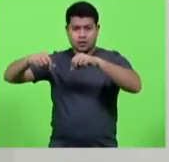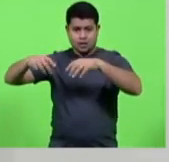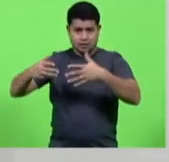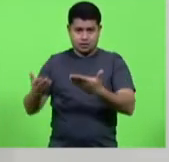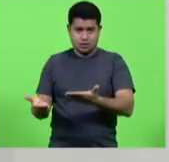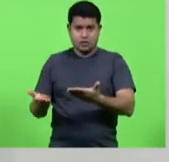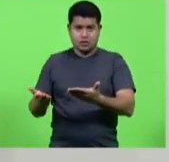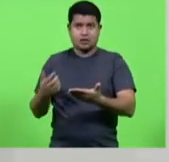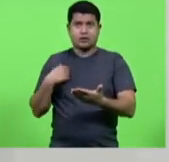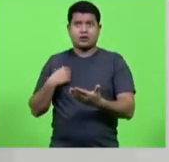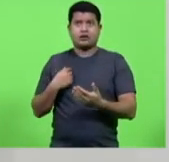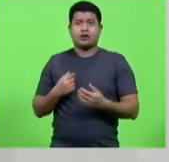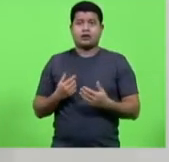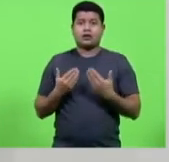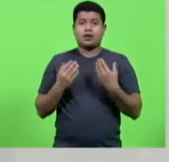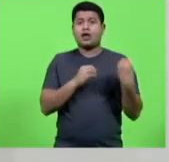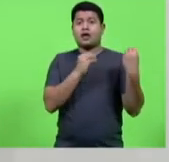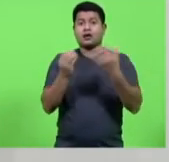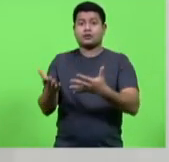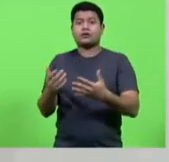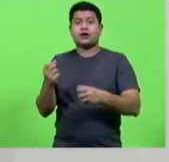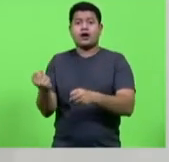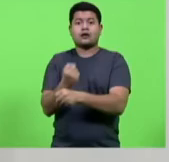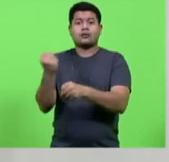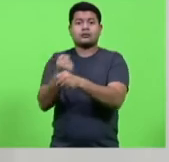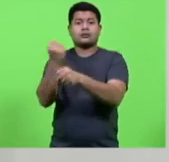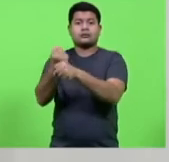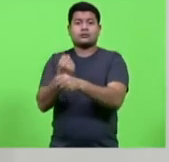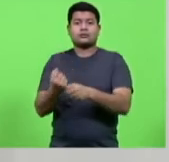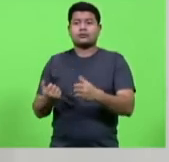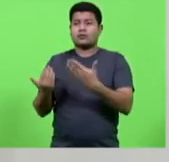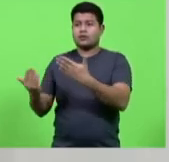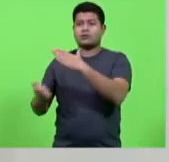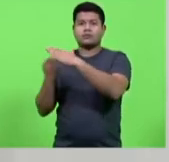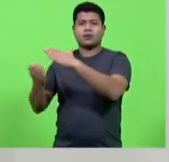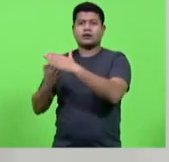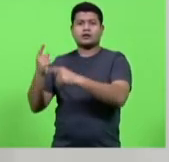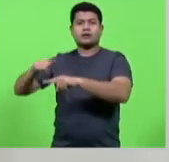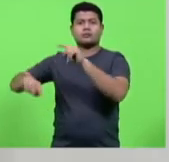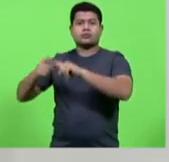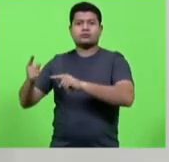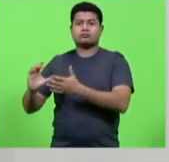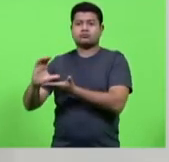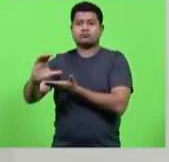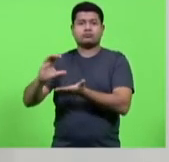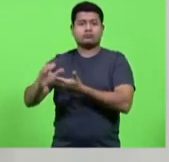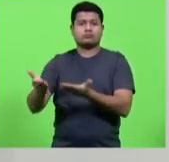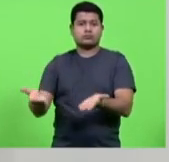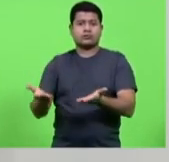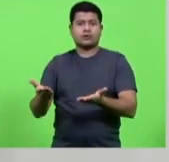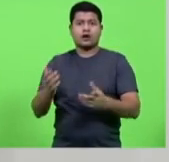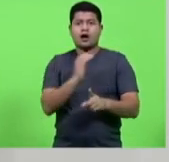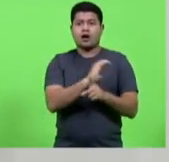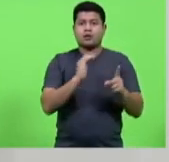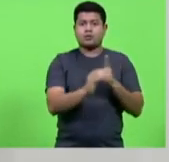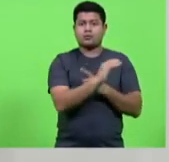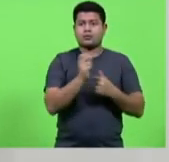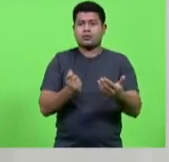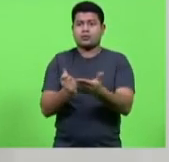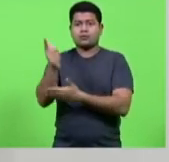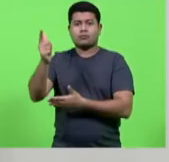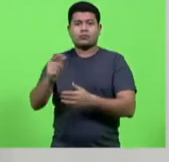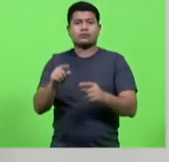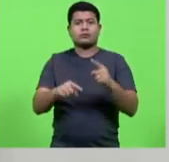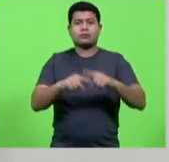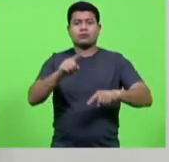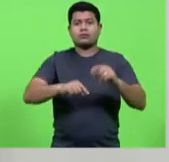a contrapartida da mão de obra, o empresário deu o tijolo, a comunidade comprou a tinta,